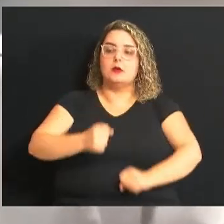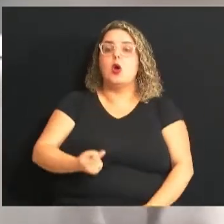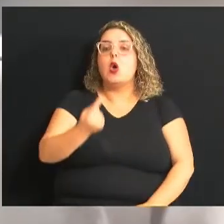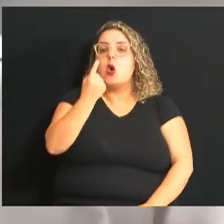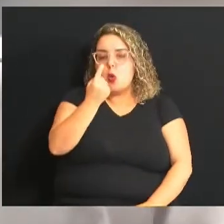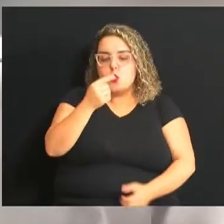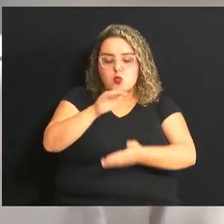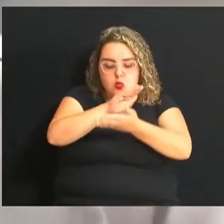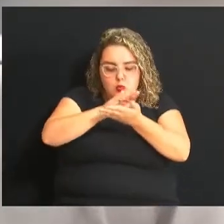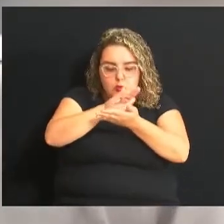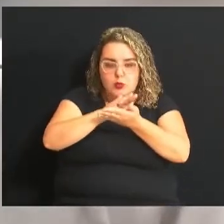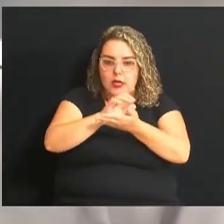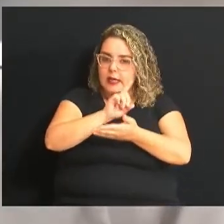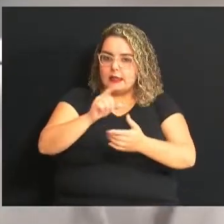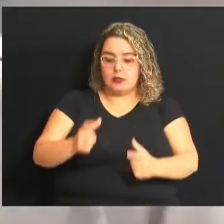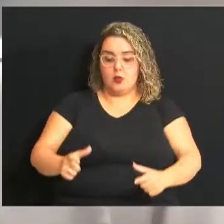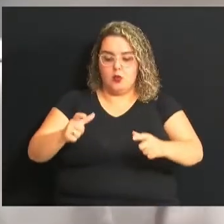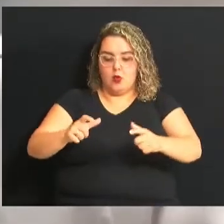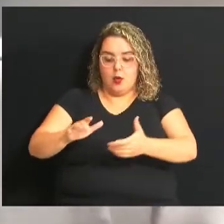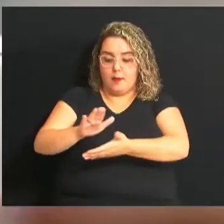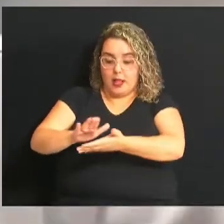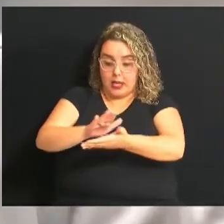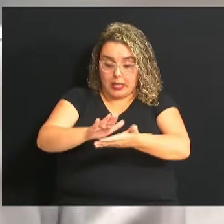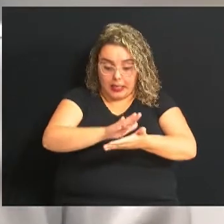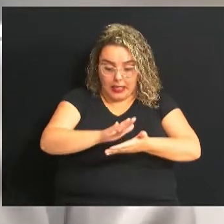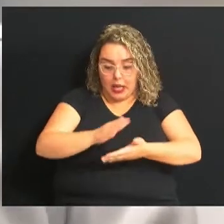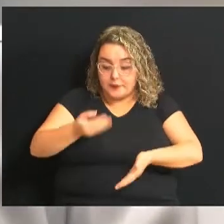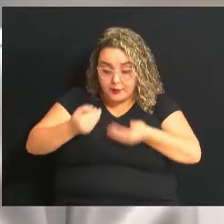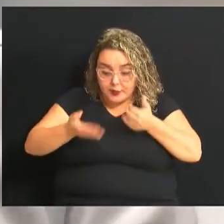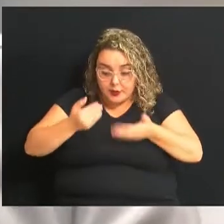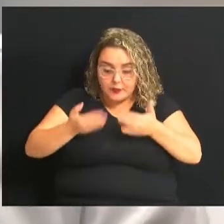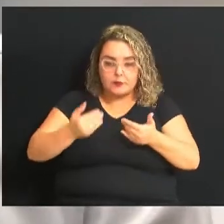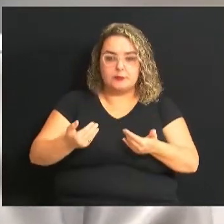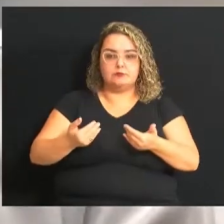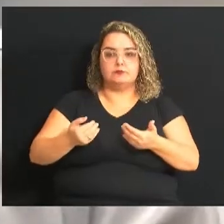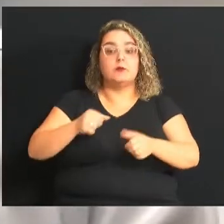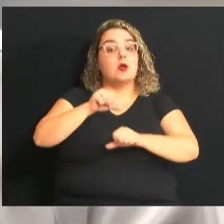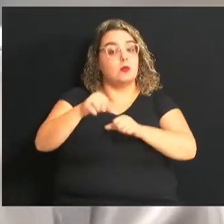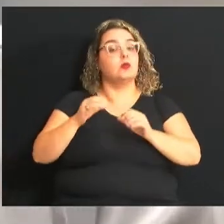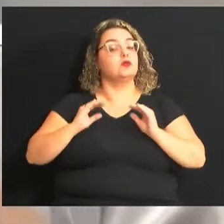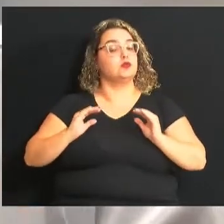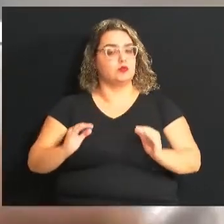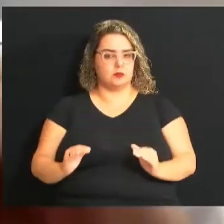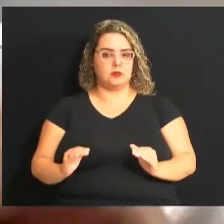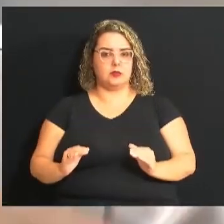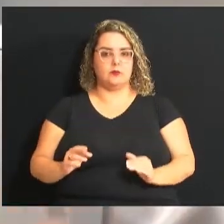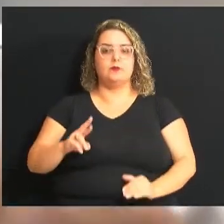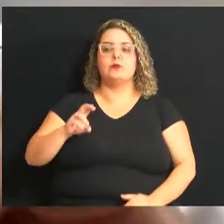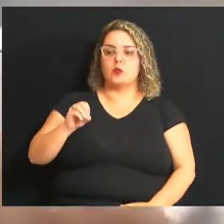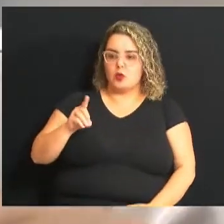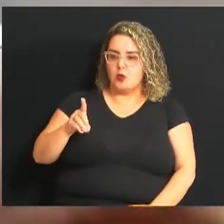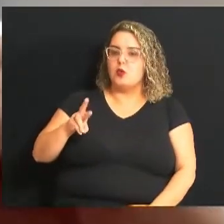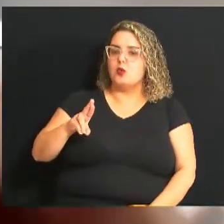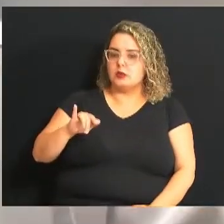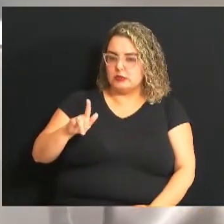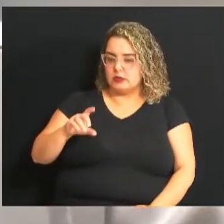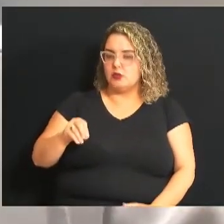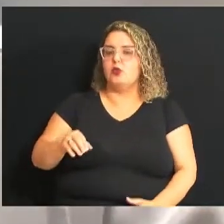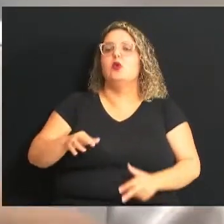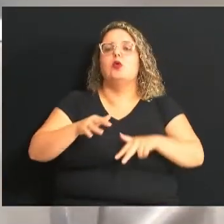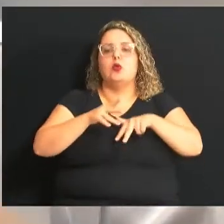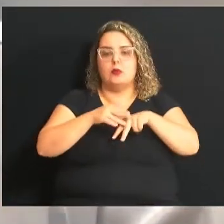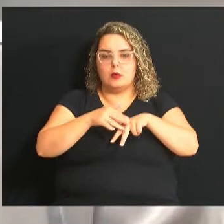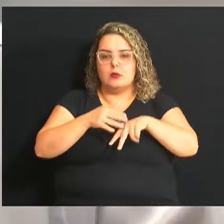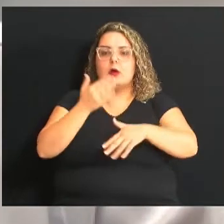não um prato de brigadeiros. Então, ele muda o seu comportamento. Então, Rodrigo, o paciente vai comer de